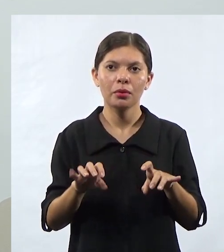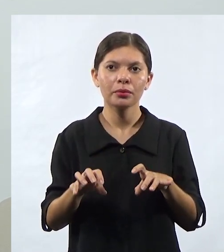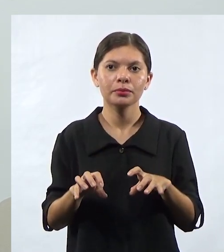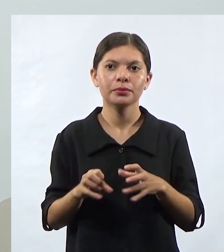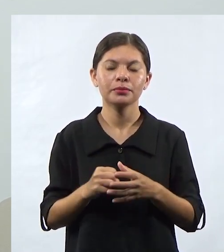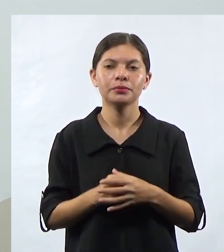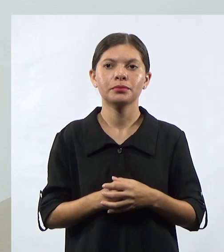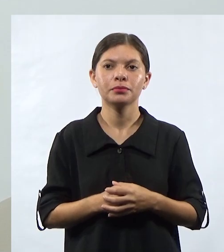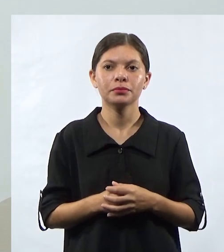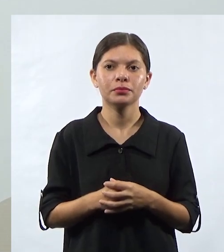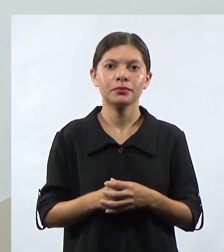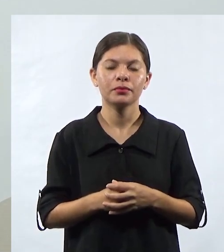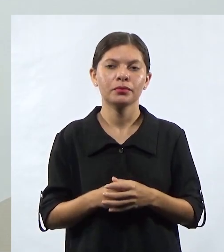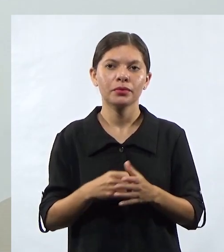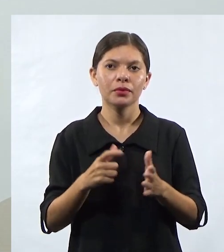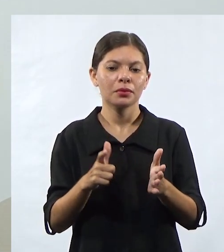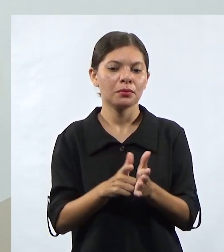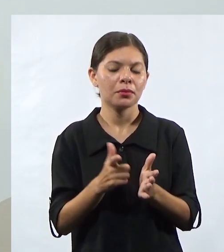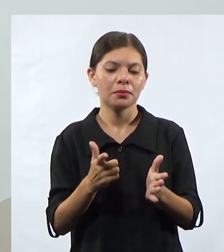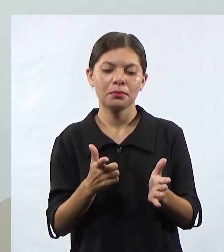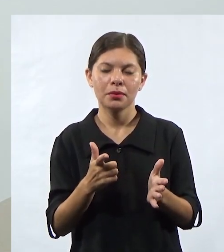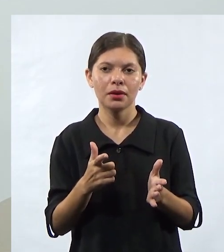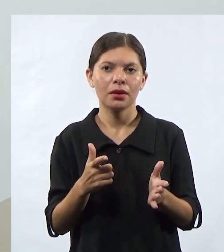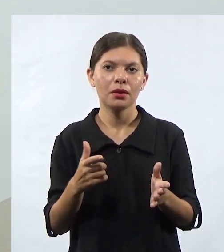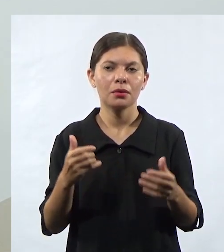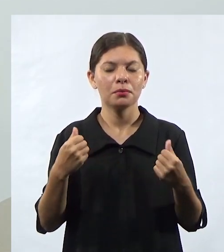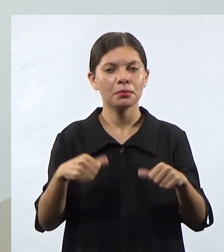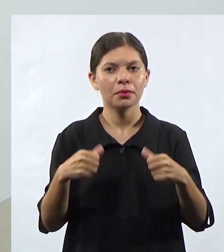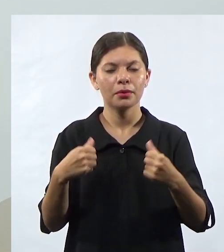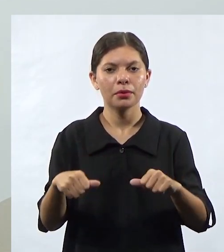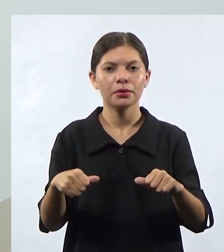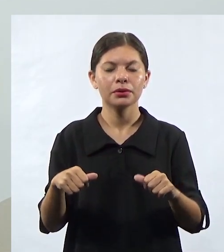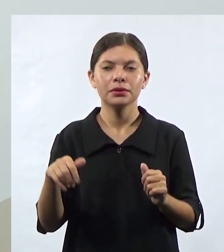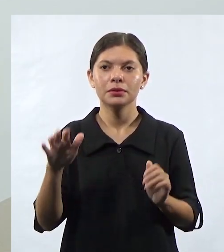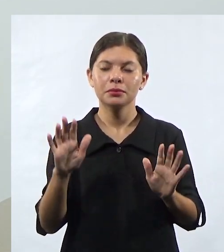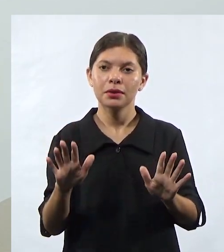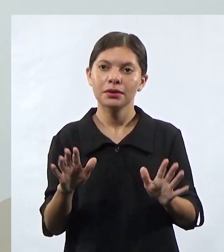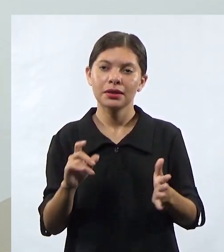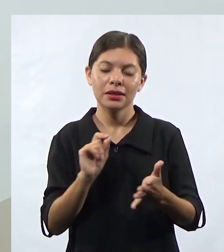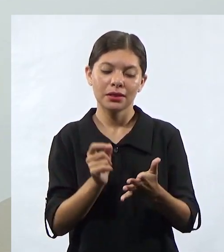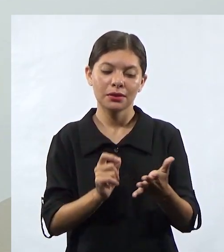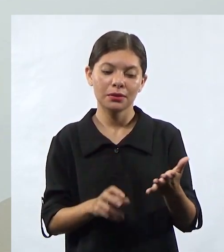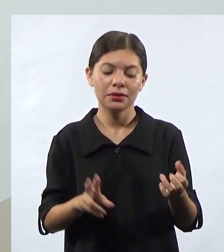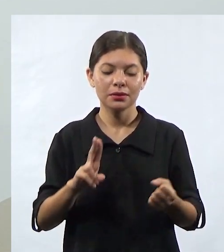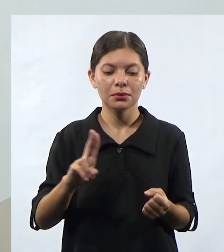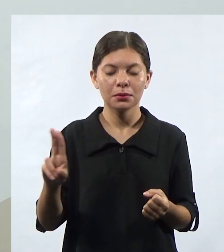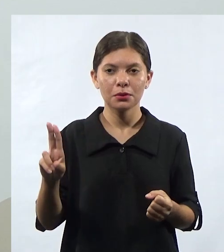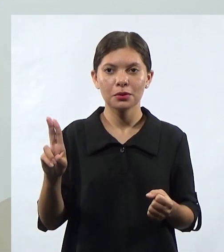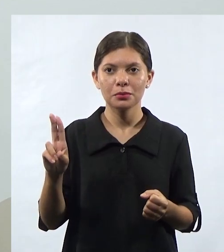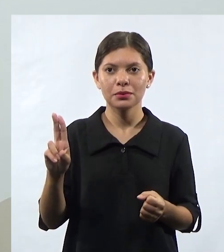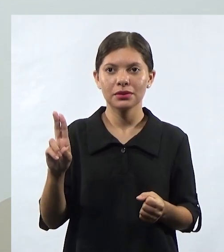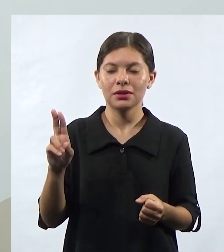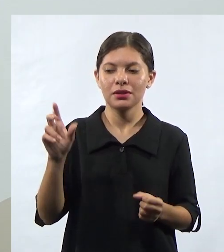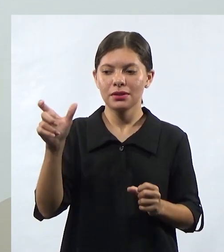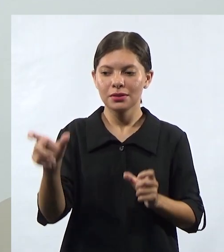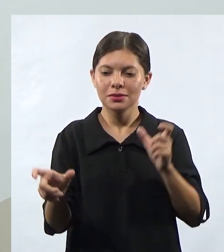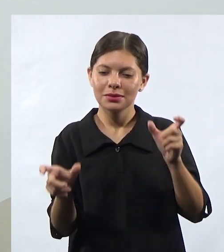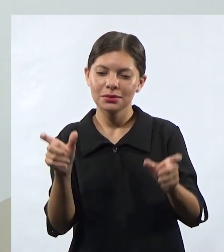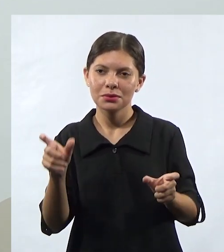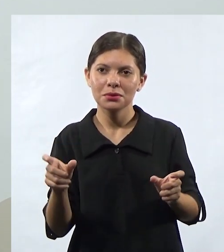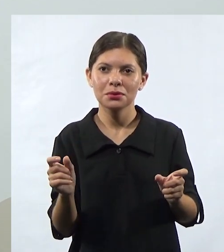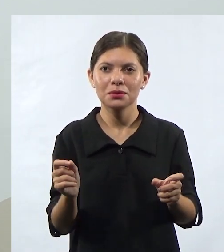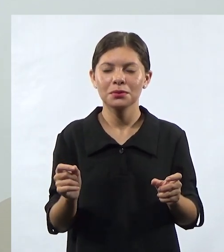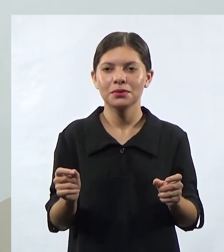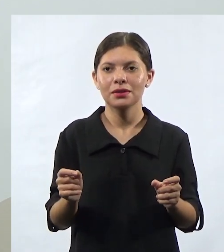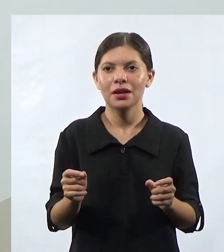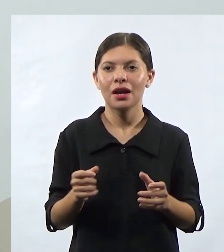o computador, ou se for, o papel e caneta também é válido, né? E, por exemplo, anota o nome dos participantes, aí à medida que eles vão falando, vocês